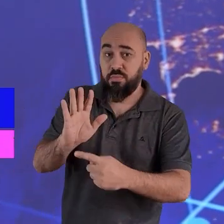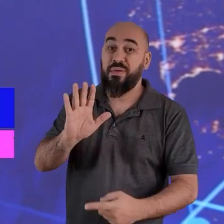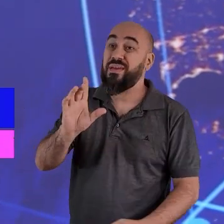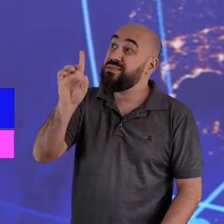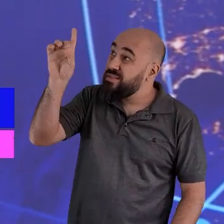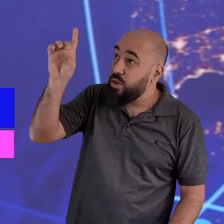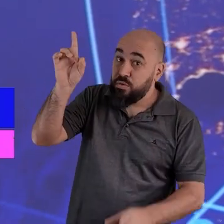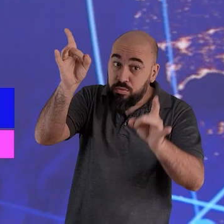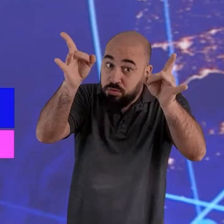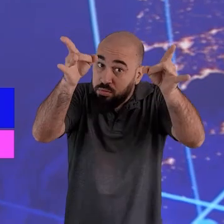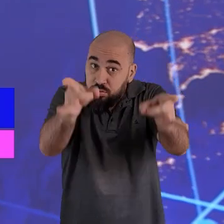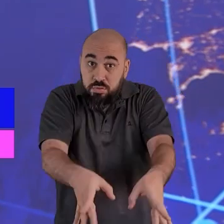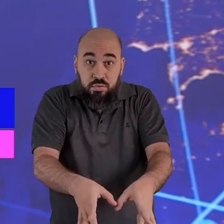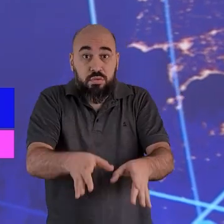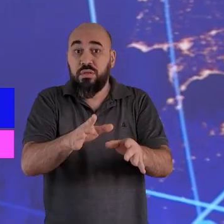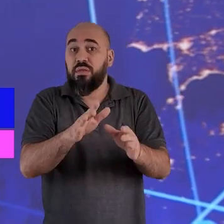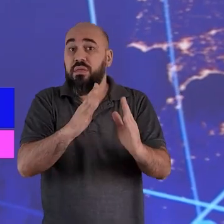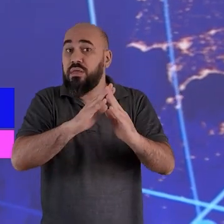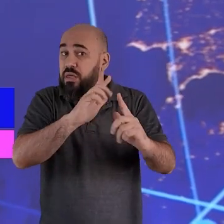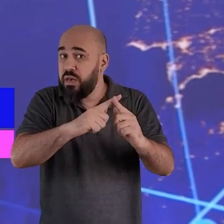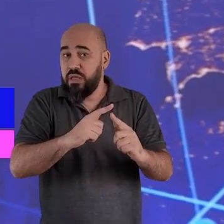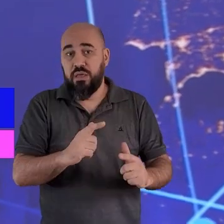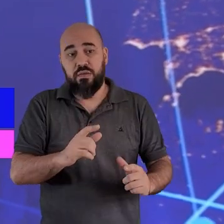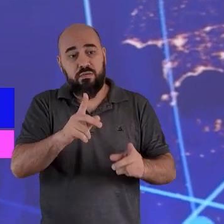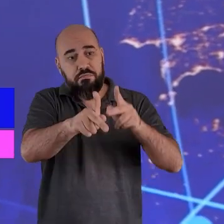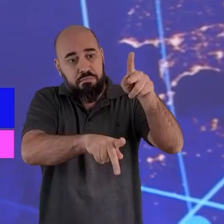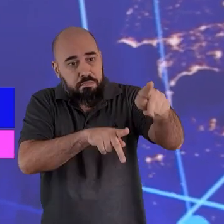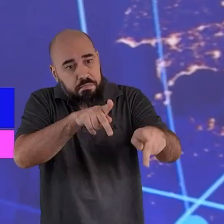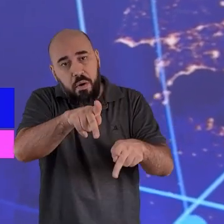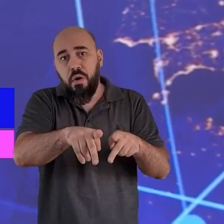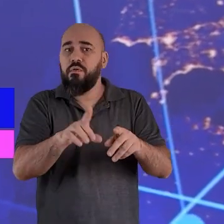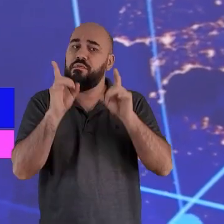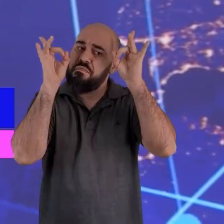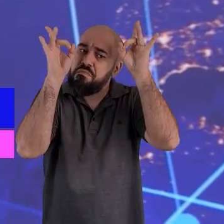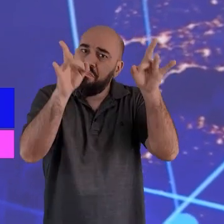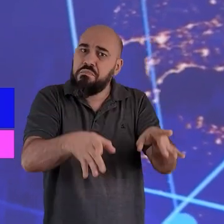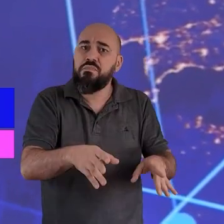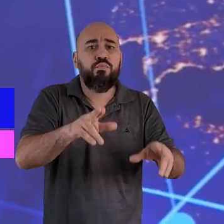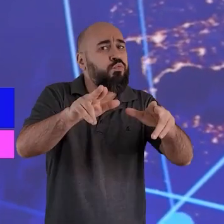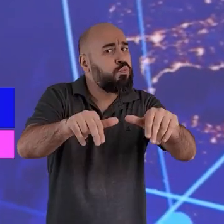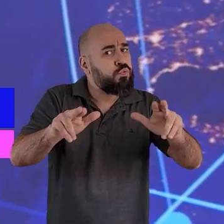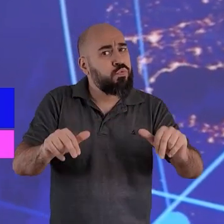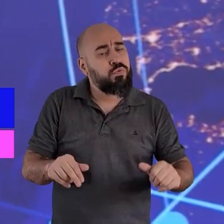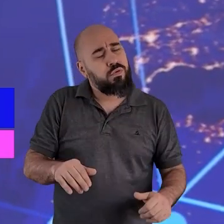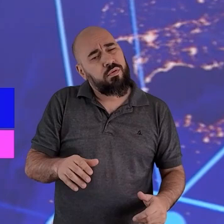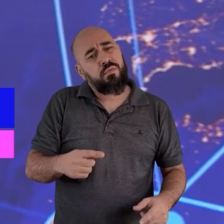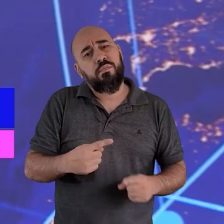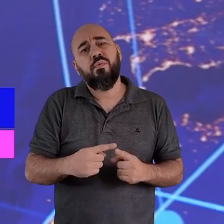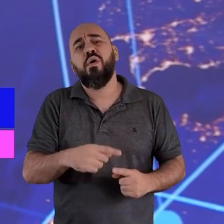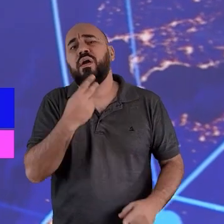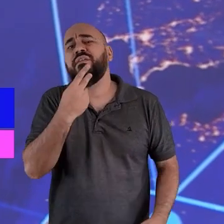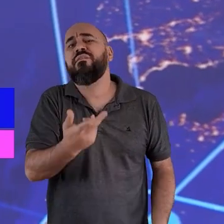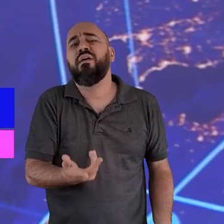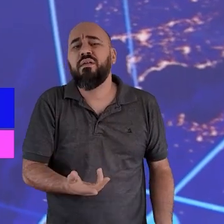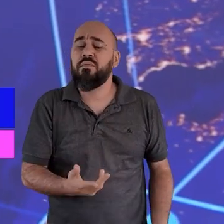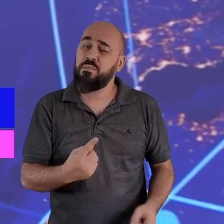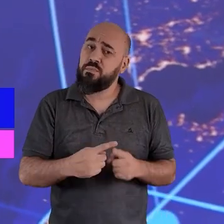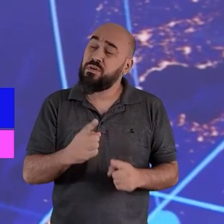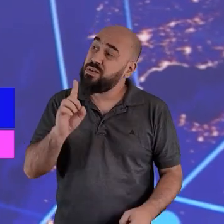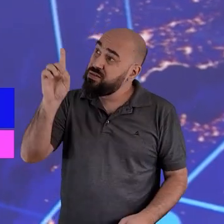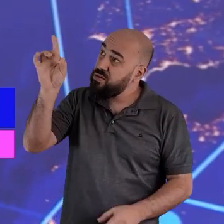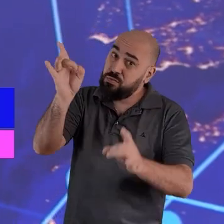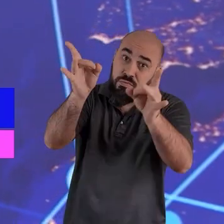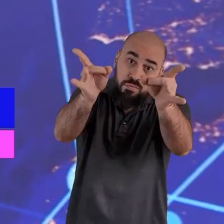Eu estou dizendo isso para você porque Deus também não te abandonou. Deus não virou as costas para o